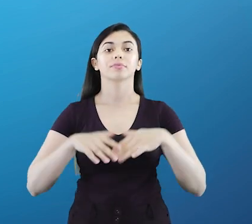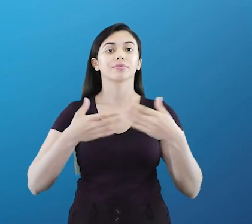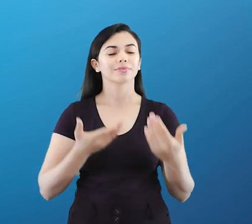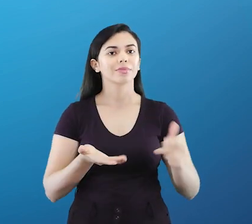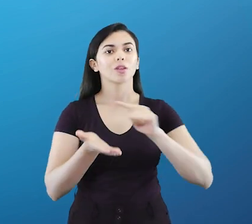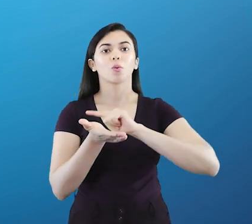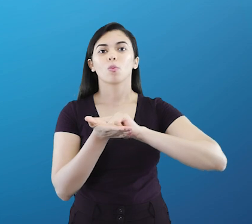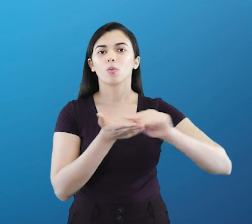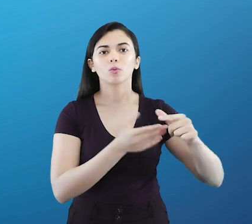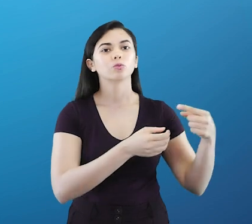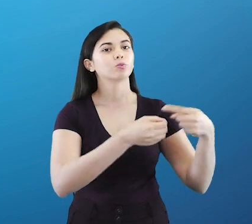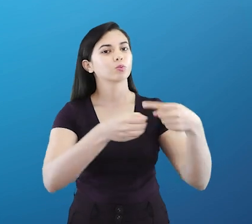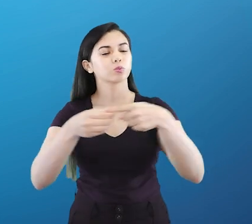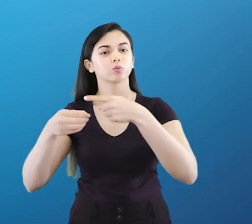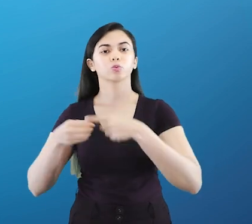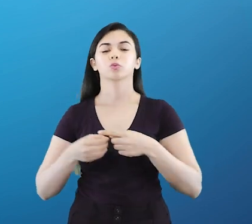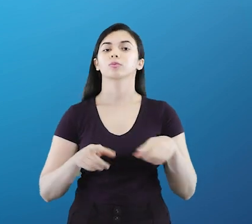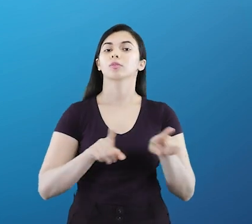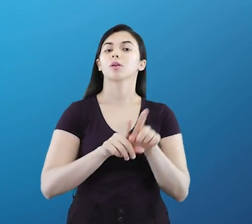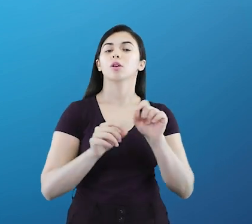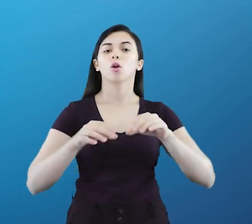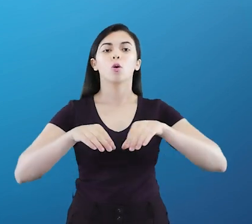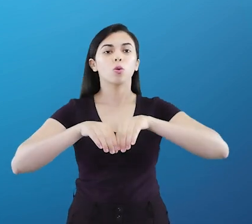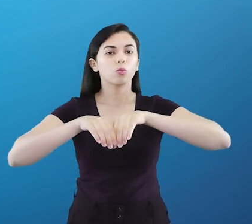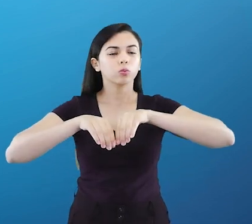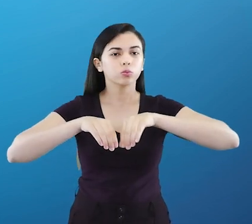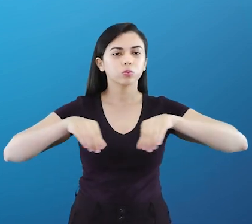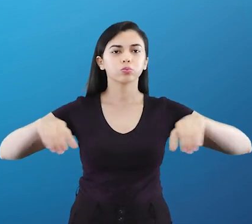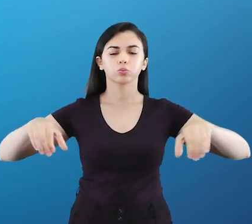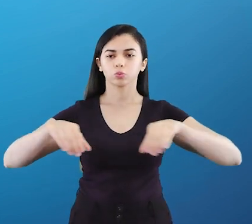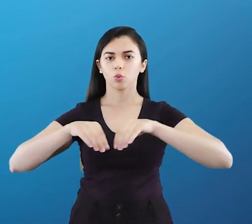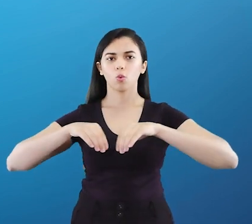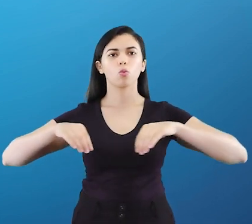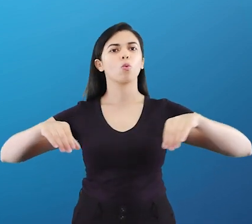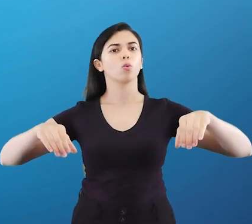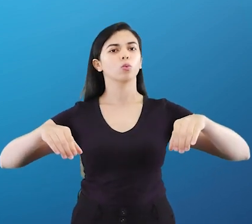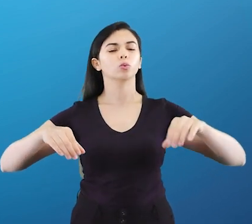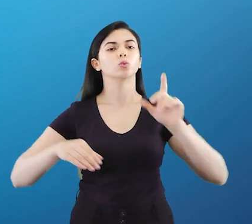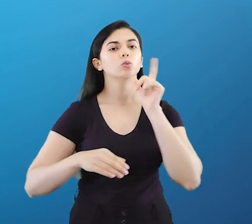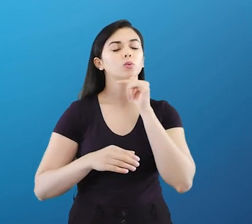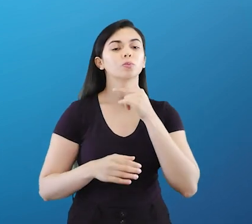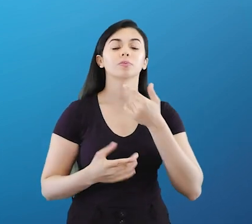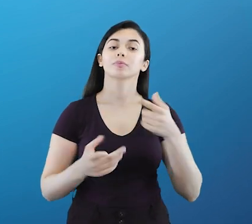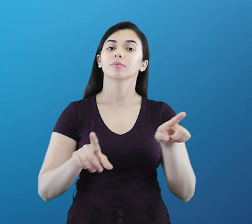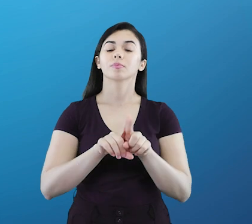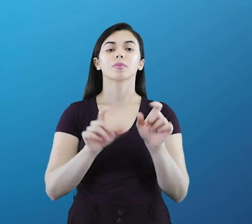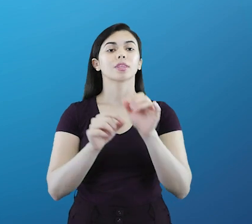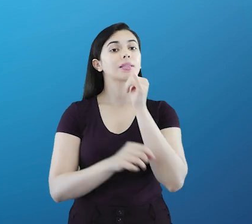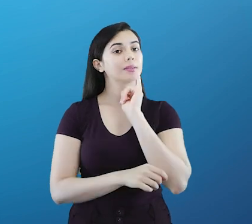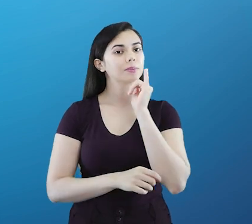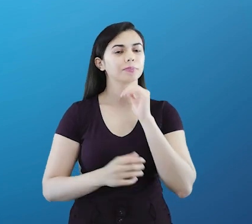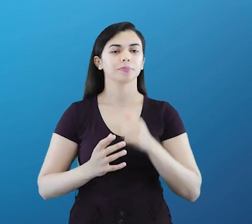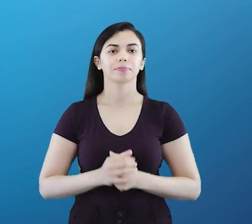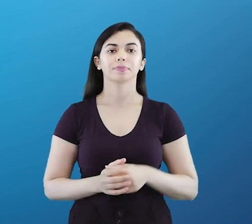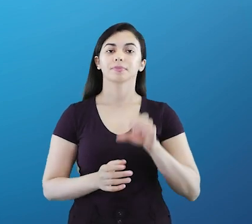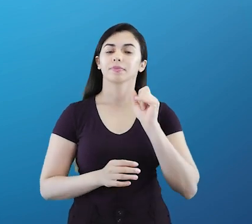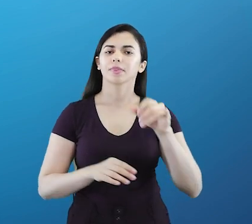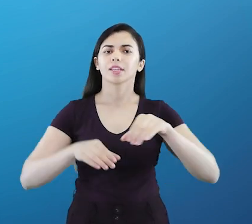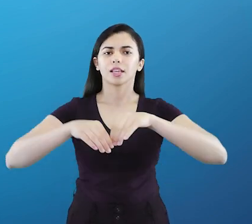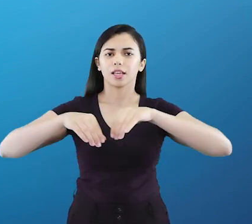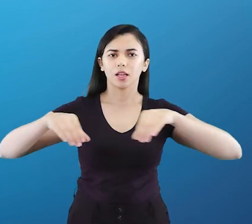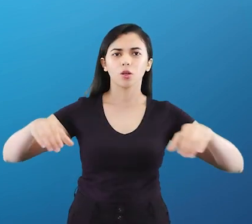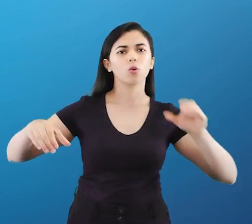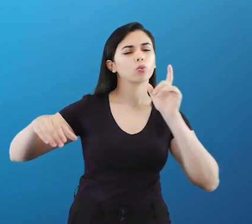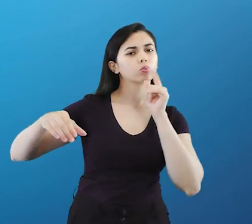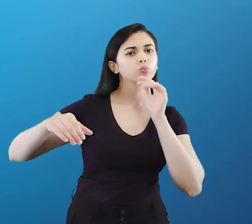Limpeza urbana, drenagem urbana. A drenagem envolve também o tratamento. Então, por exemplo, as galerias são